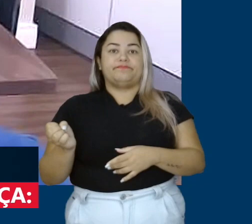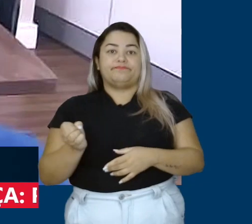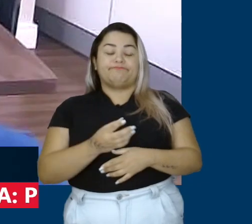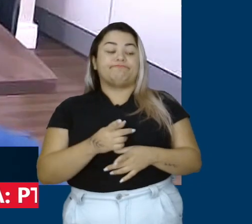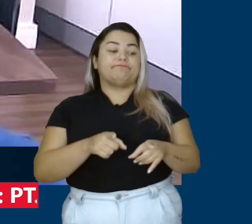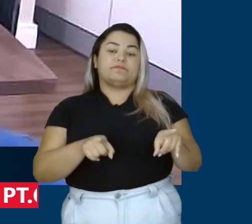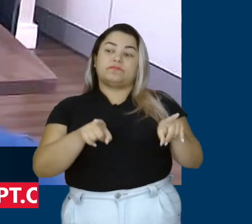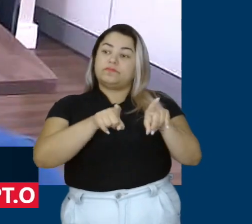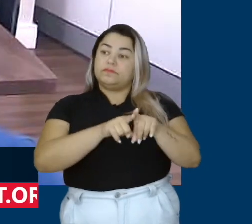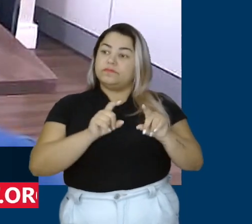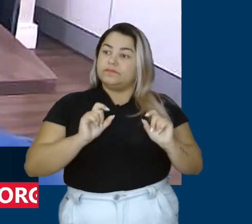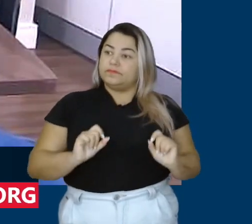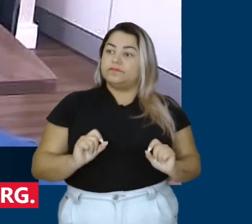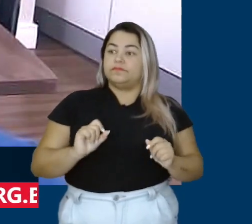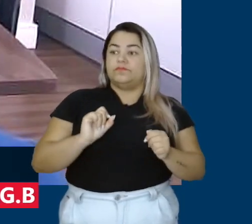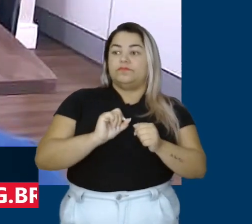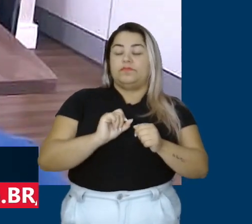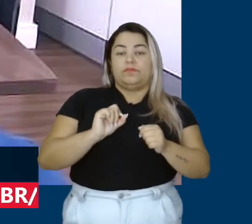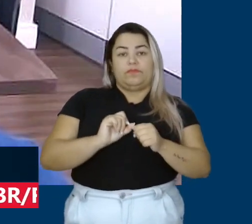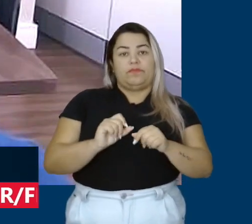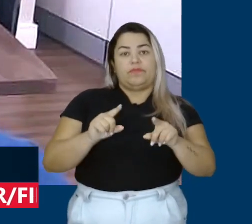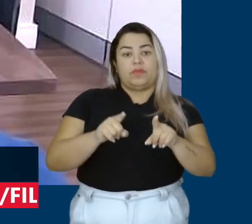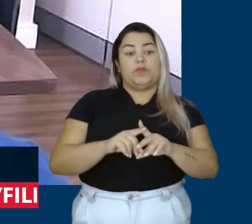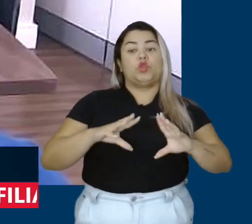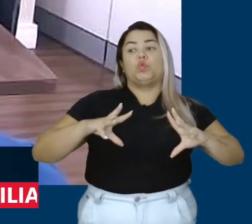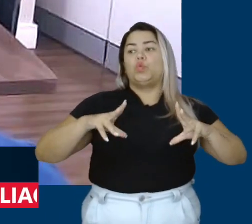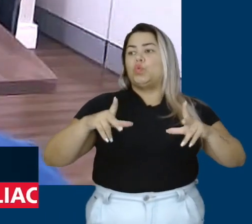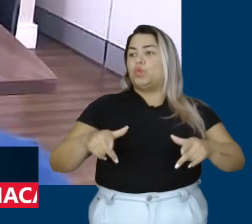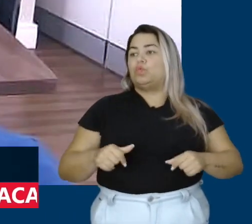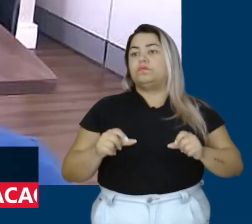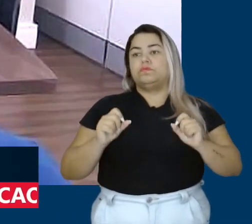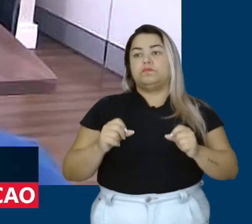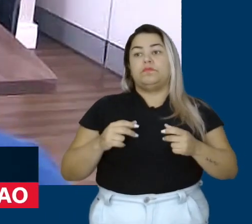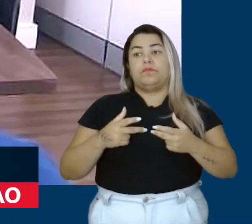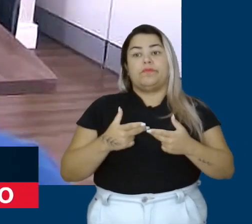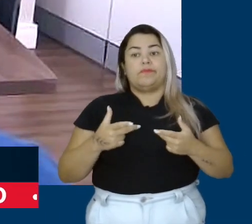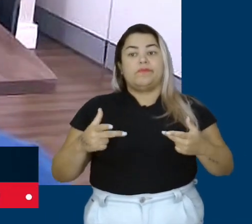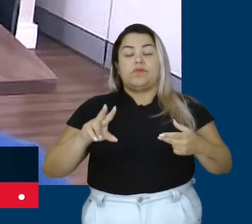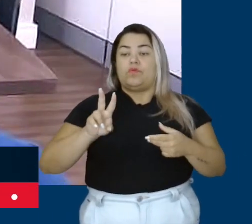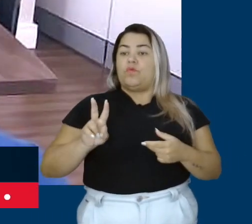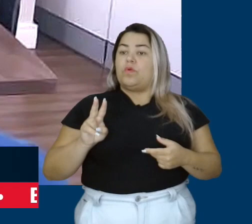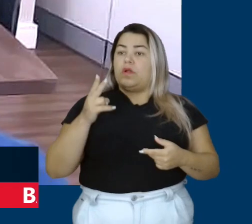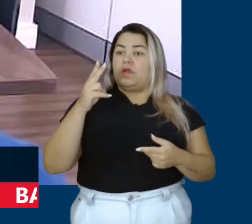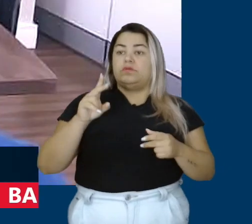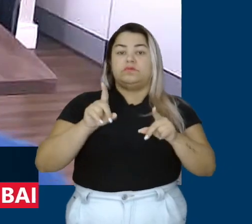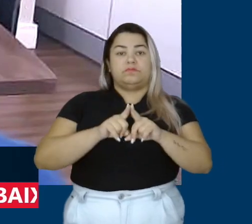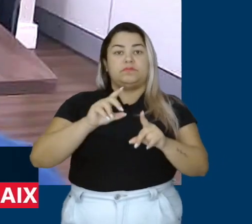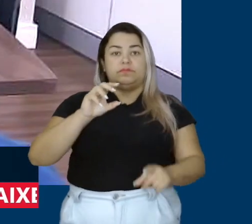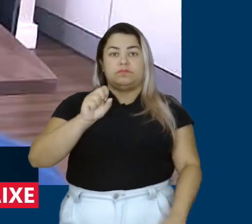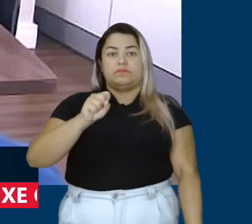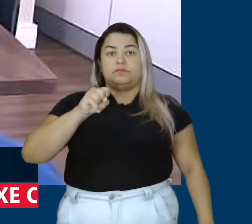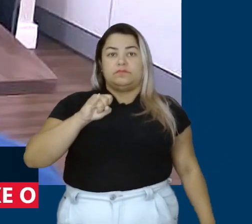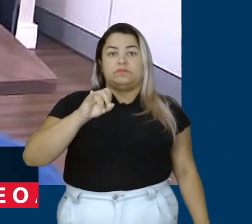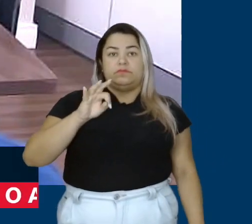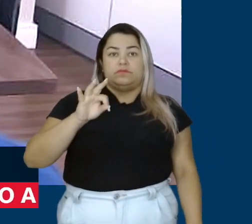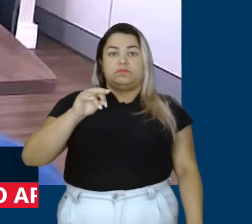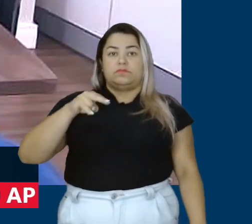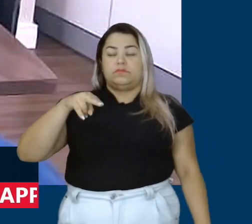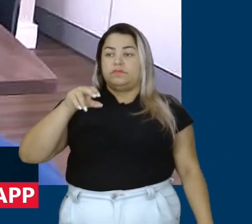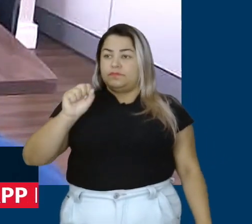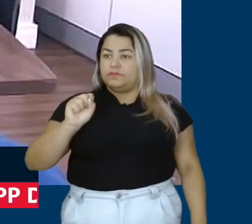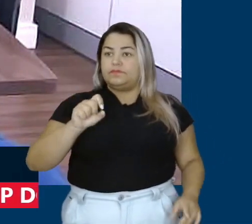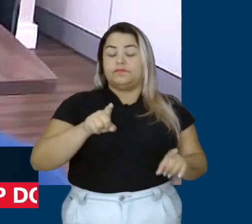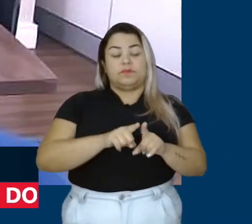parceiros. Foi feito também toda a atualização dos valores das cisternas, que estavam também